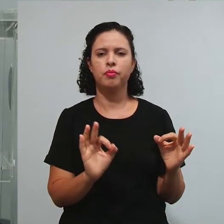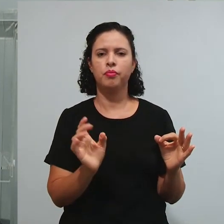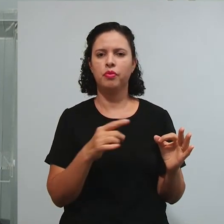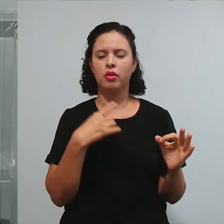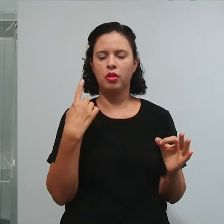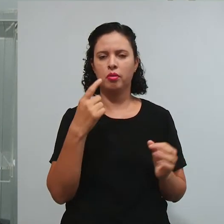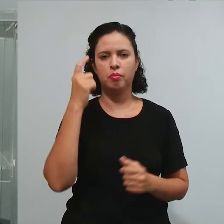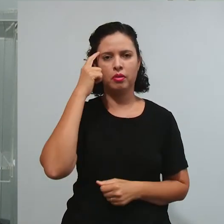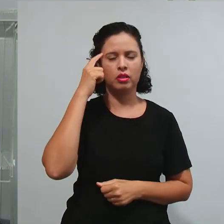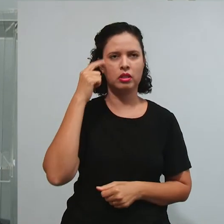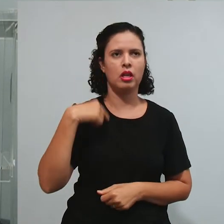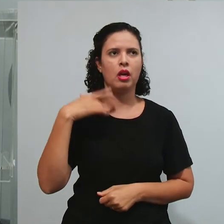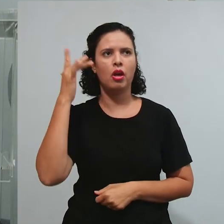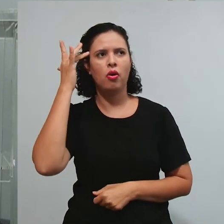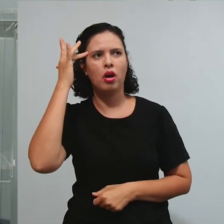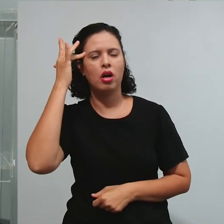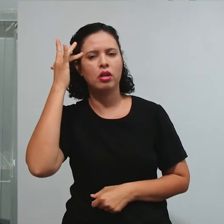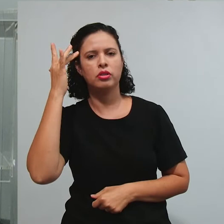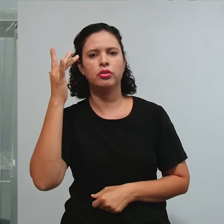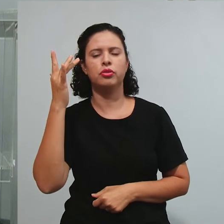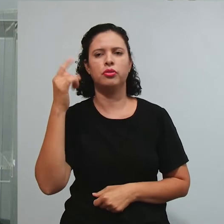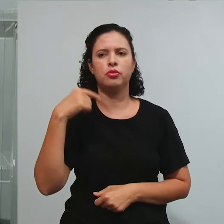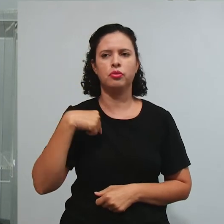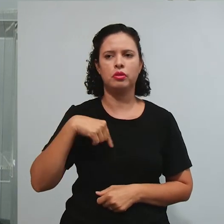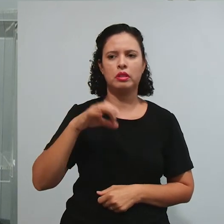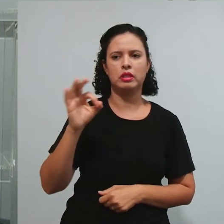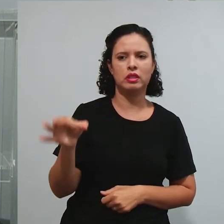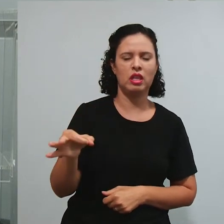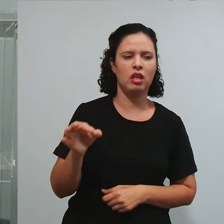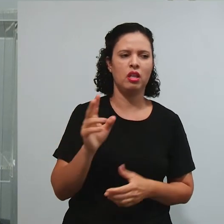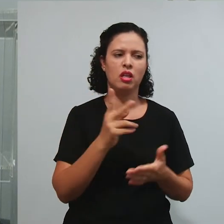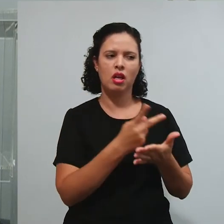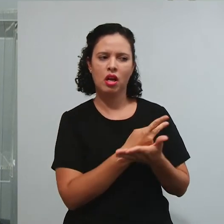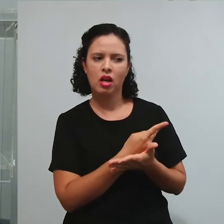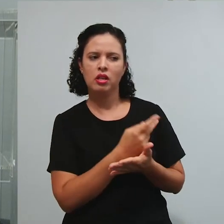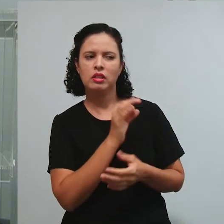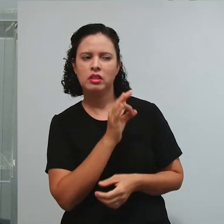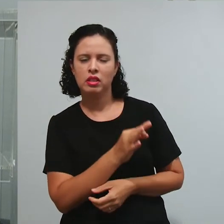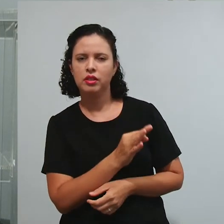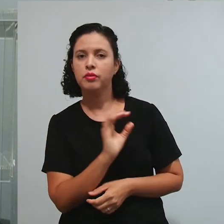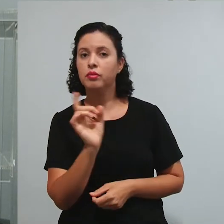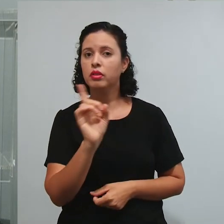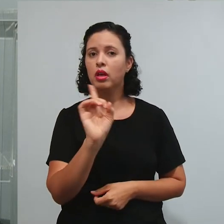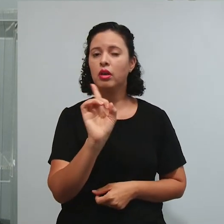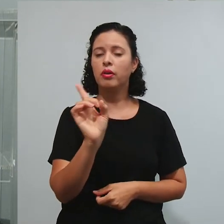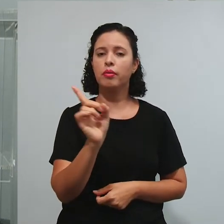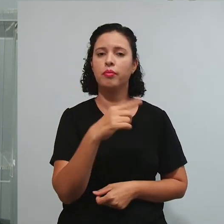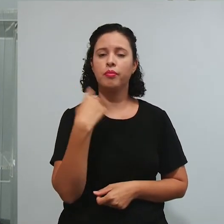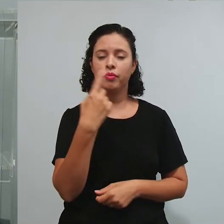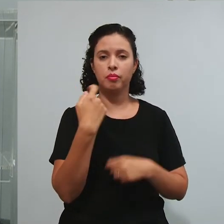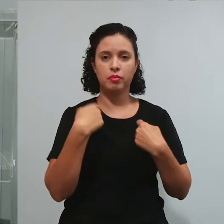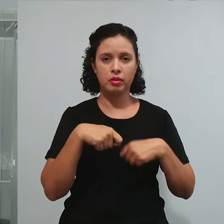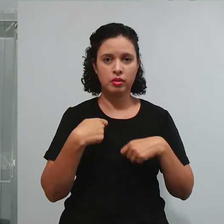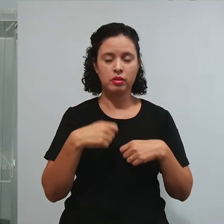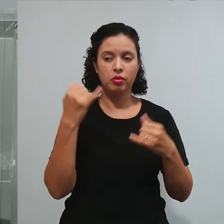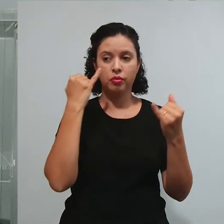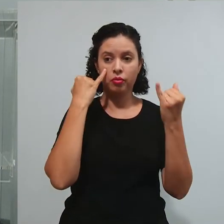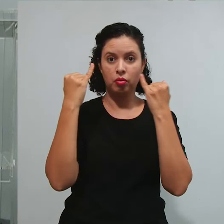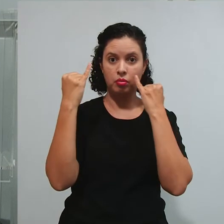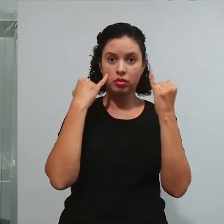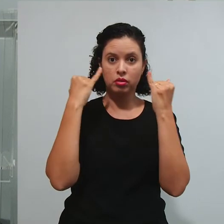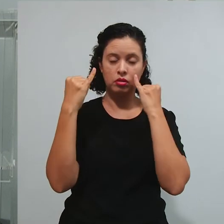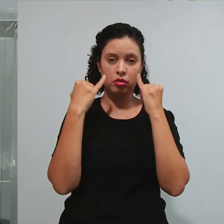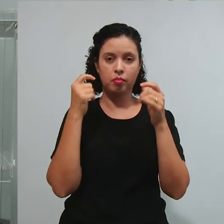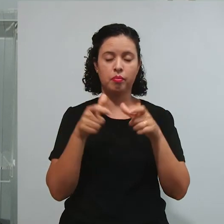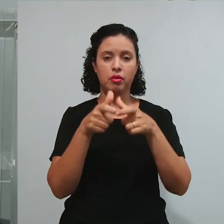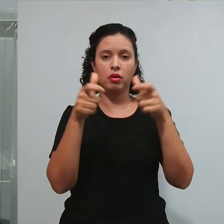não fique no eu acho que é isso, eu acho que vai dar certo. Não, a gente procura o máximo de informações